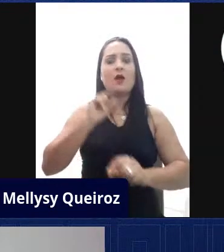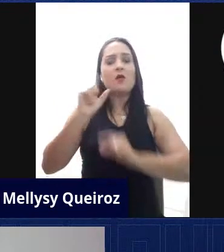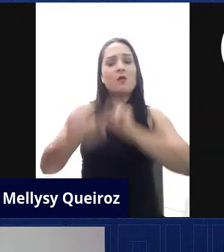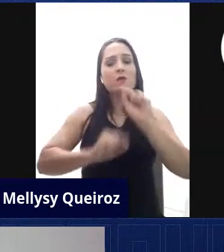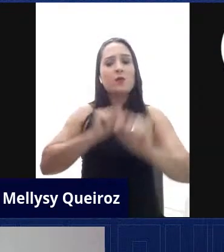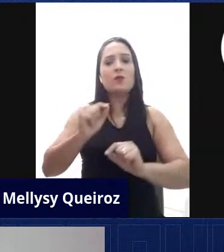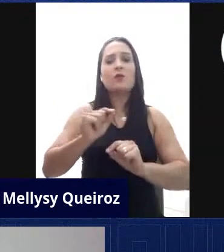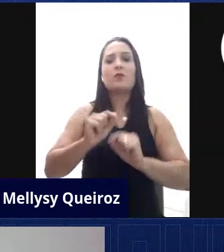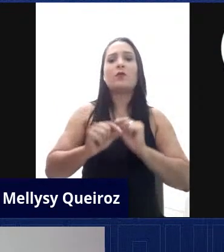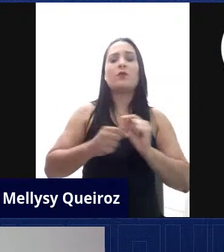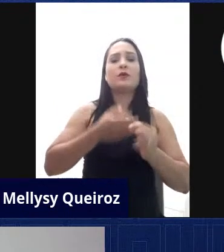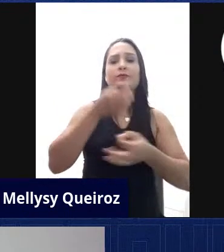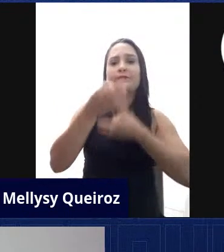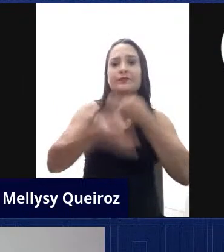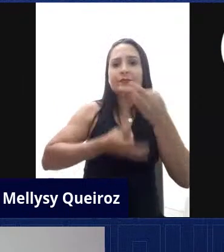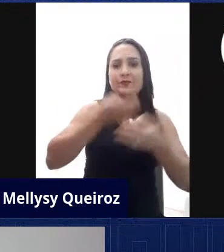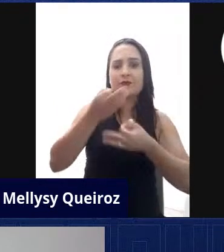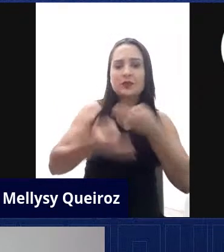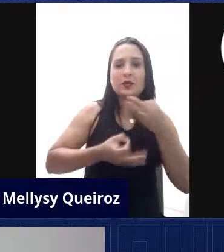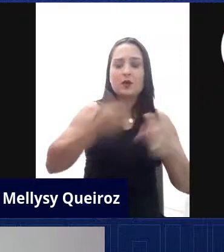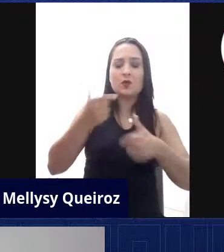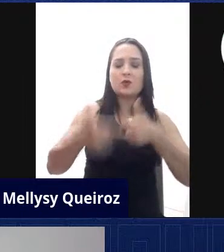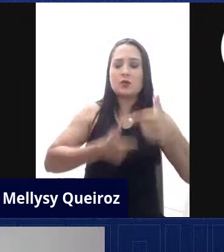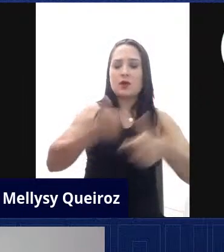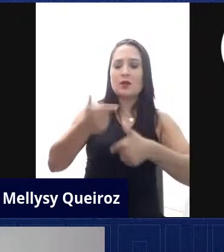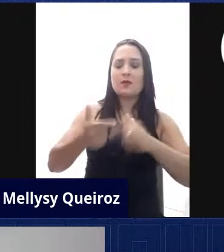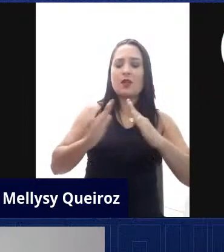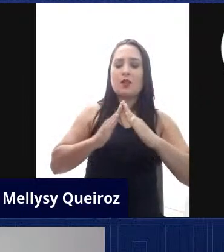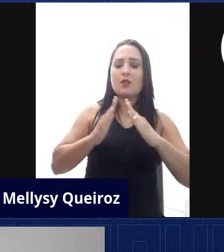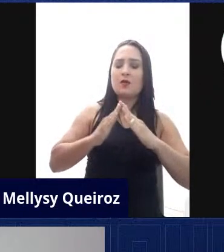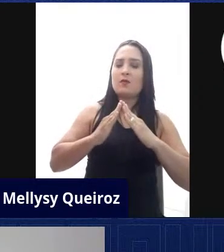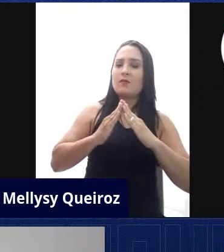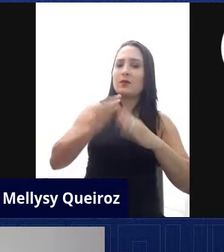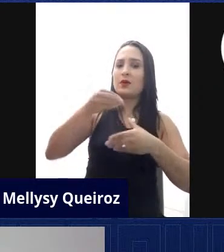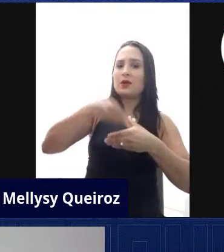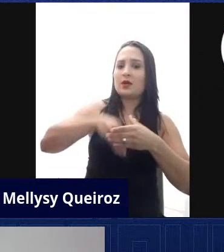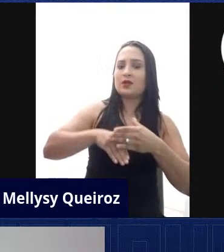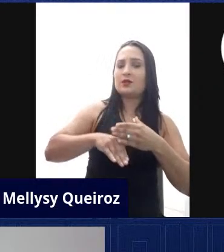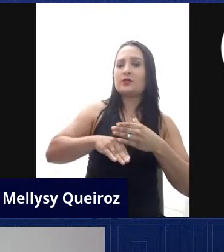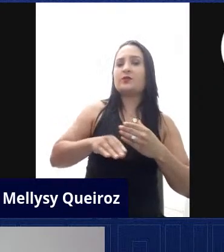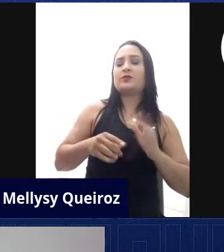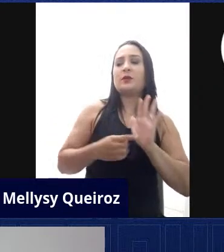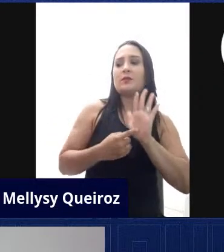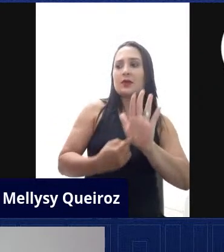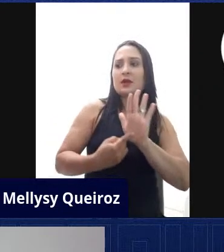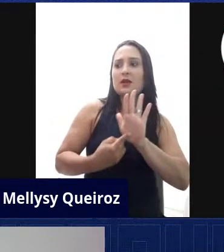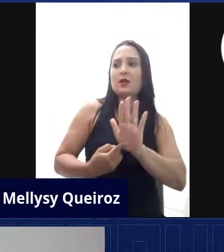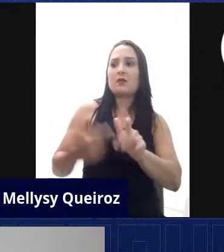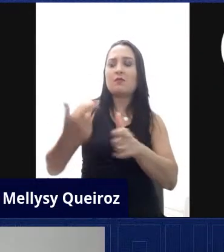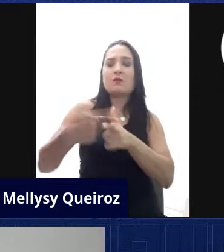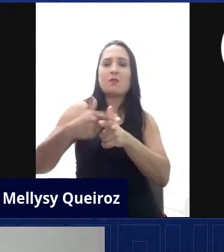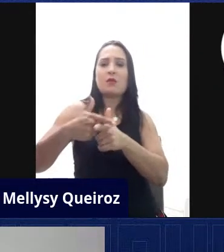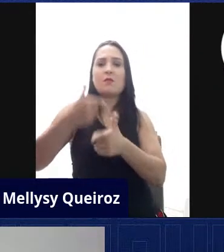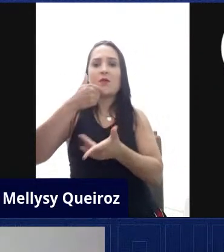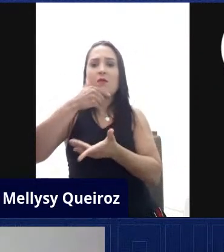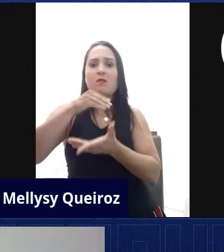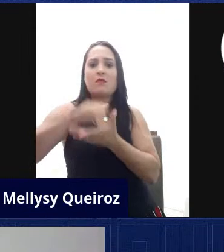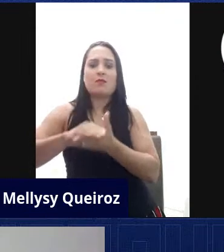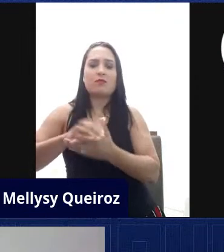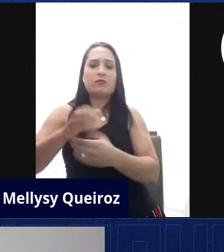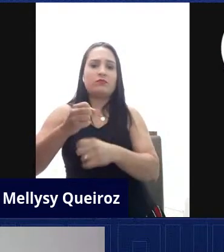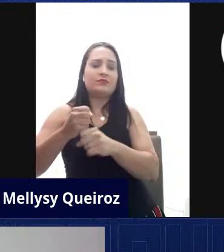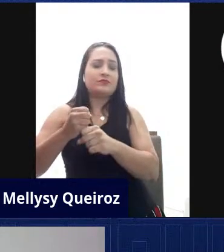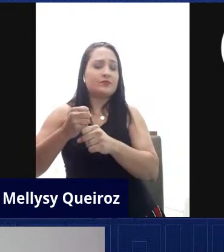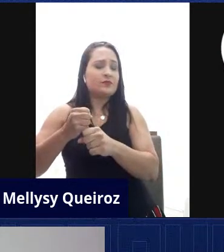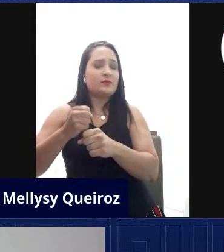do trabalho doméstico é um reflexo evidente do machismo patriarcal, ainda mais forte em países latinos, especialmente no Brasil,